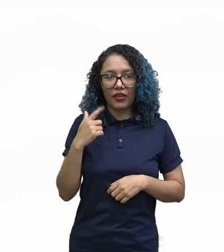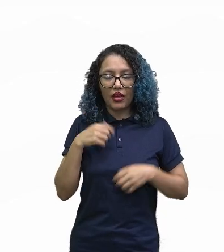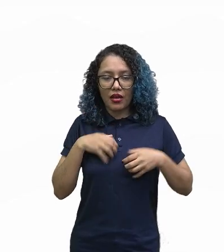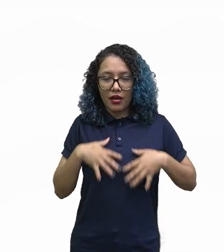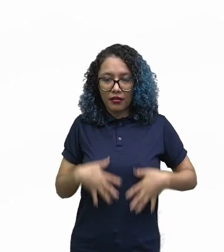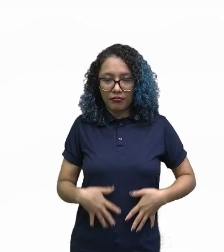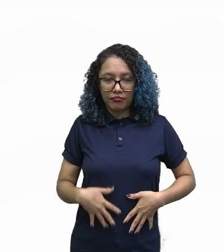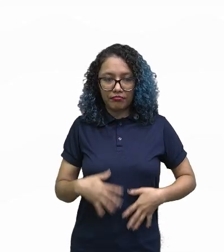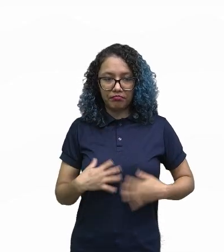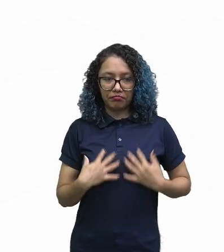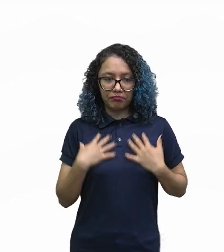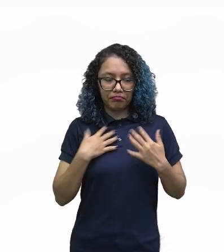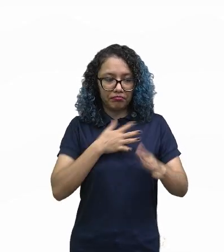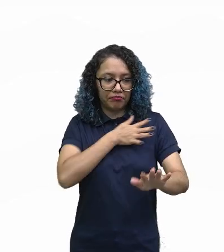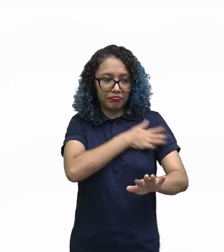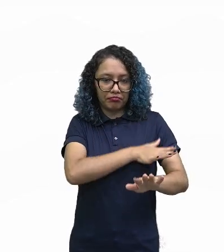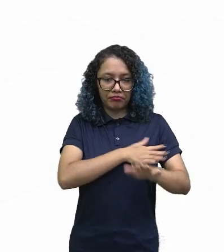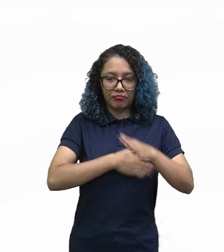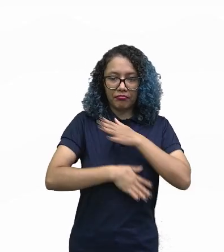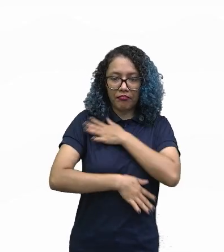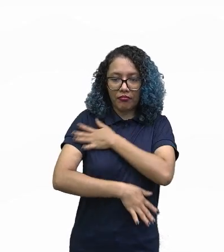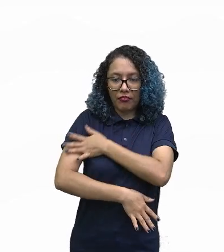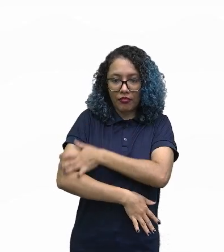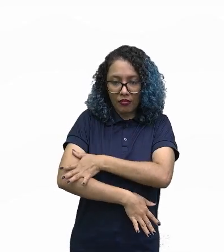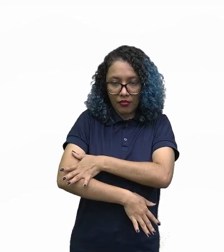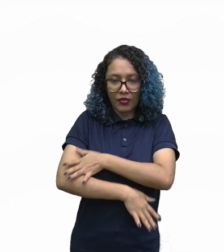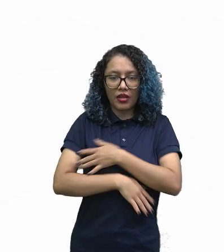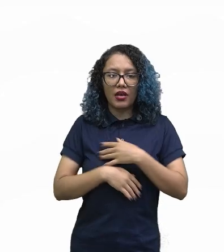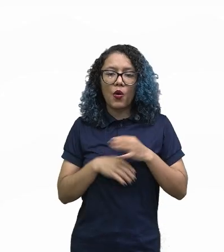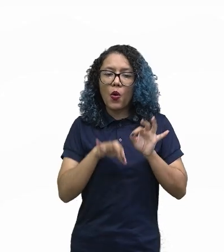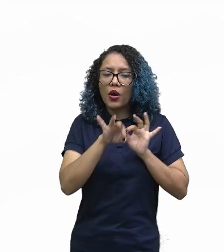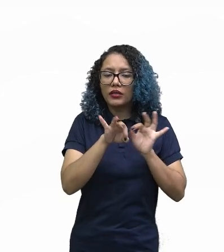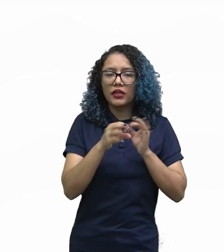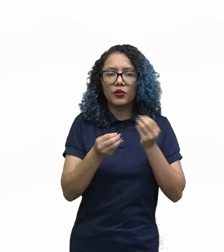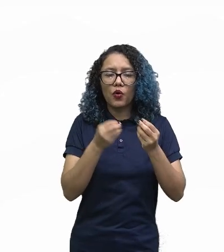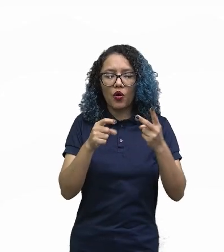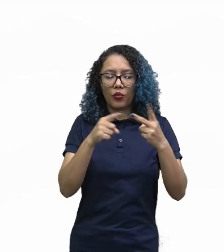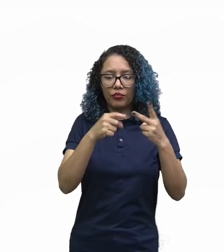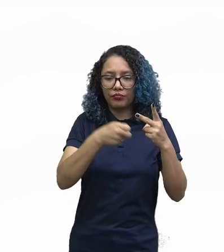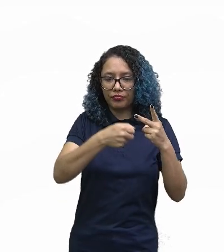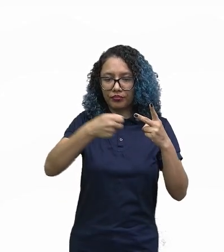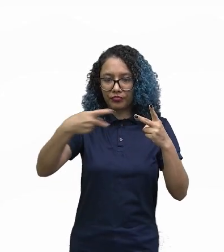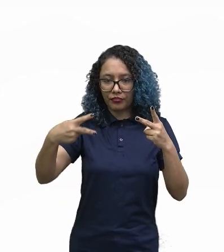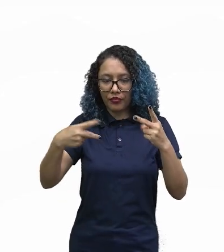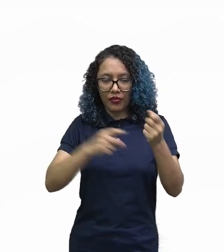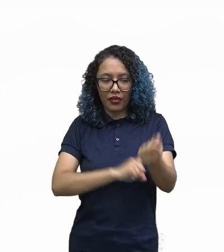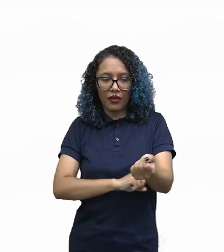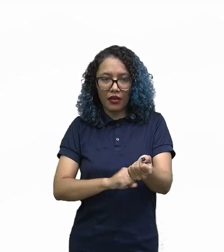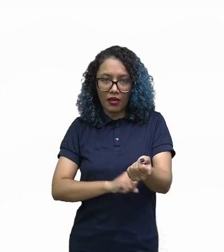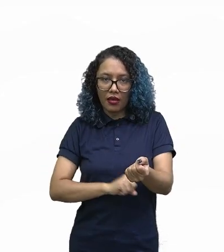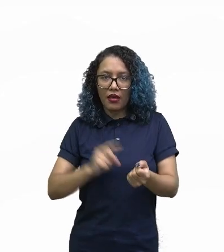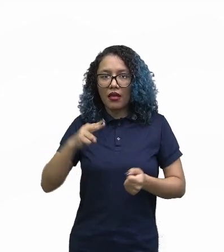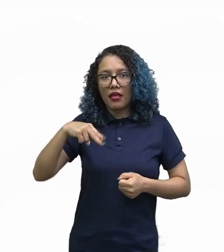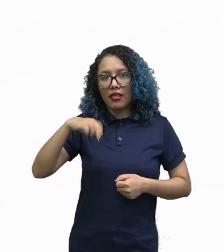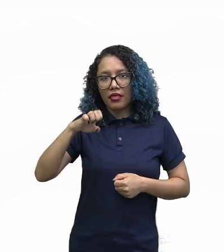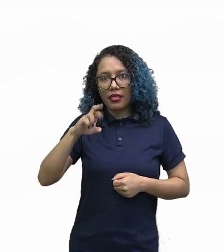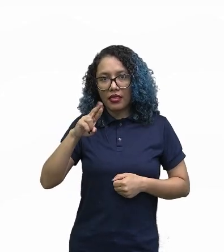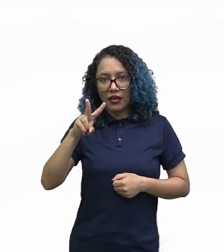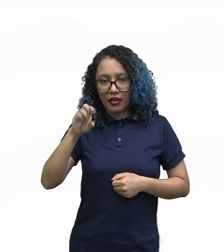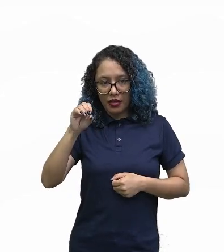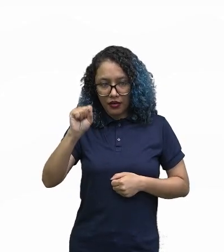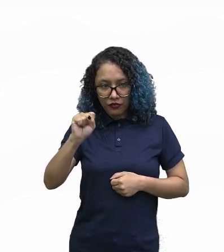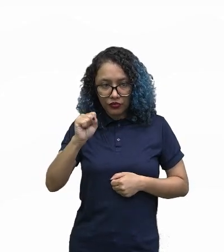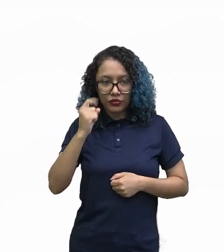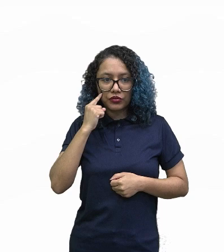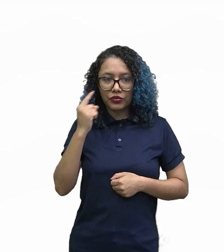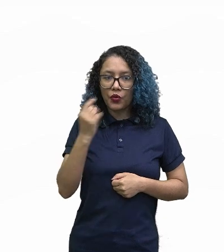nervoso periférico. E onde ele está? E como ele é subdividido? Né? Ele é subdividido em nervos. Essas estruturas que a gente observa em